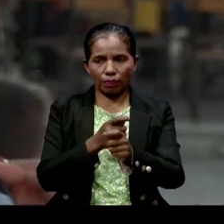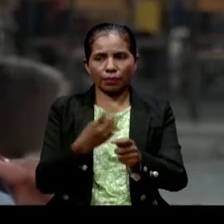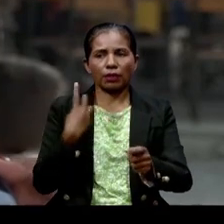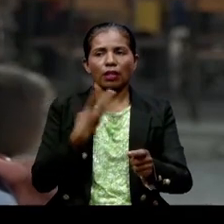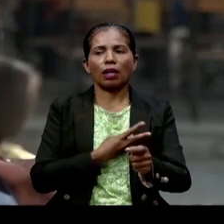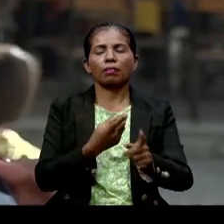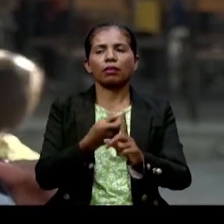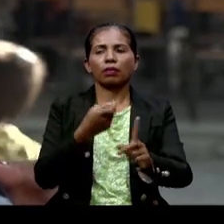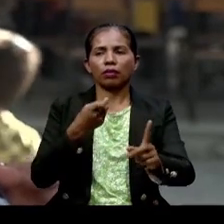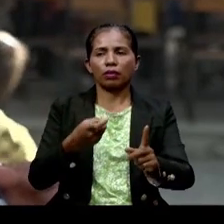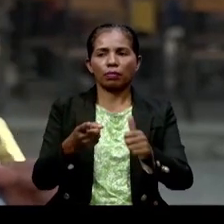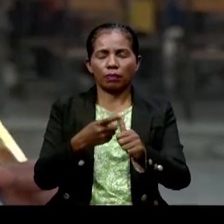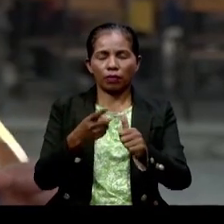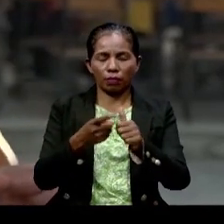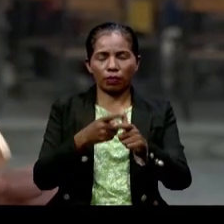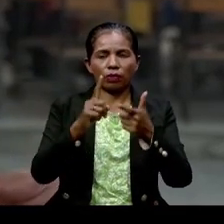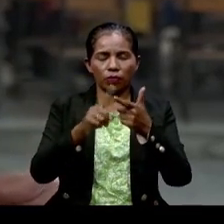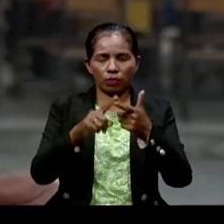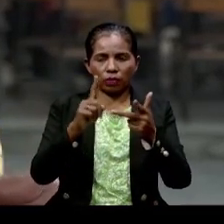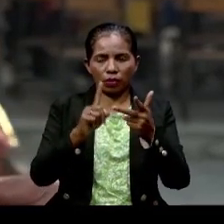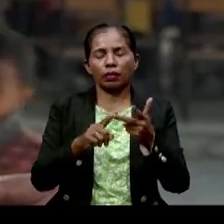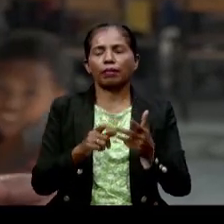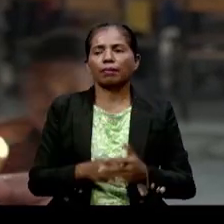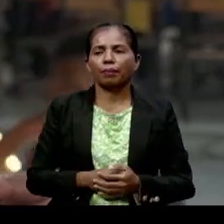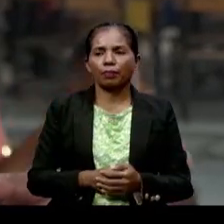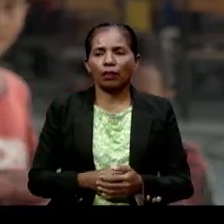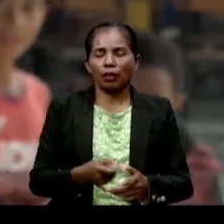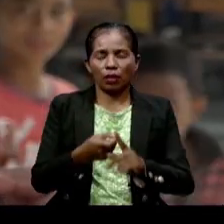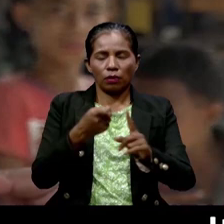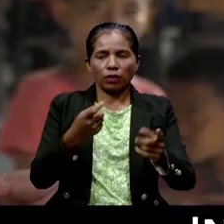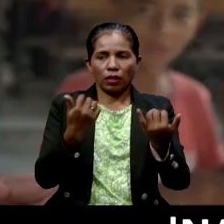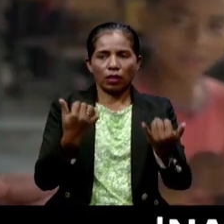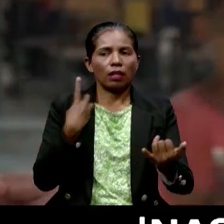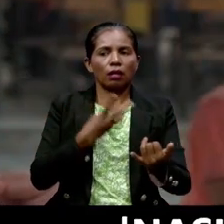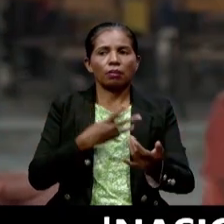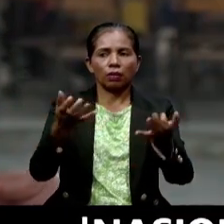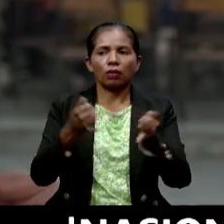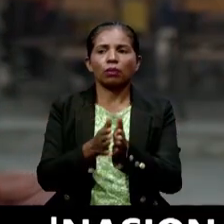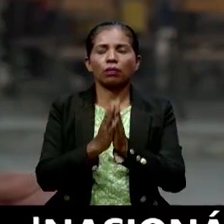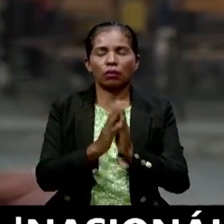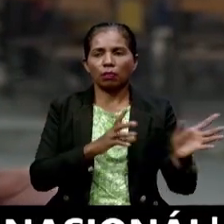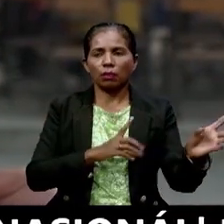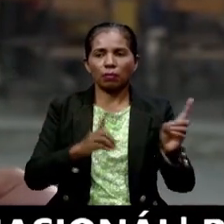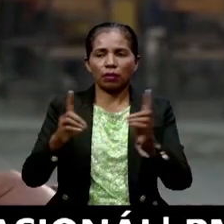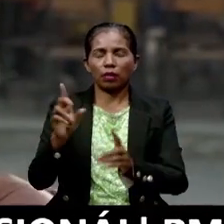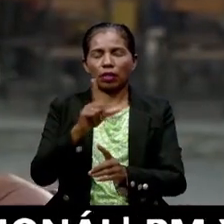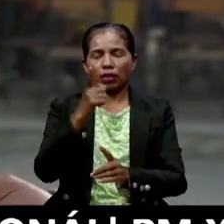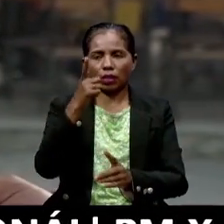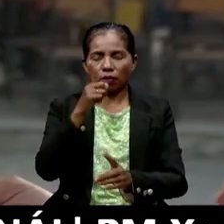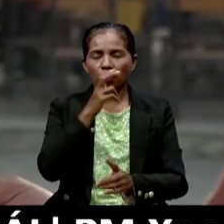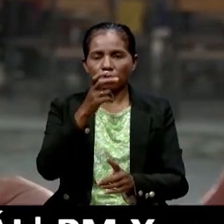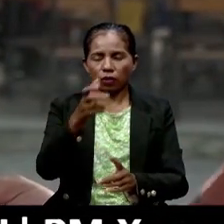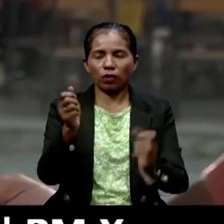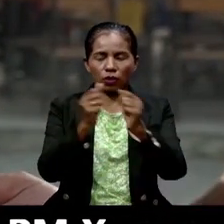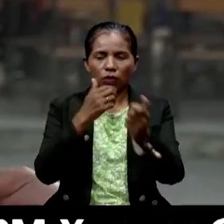Rusi, primeiro segundo ciclo, né? Então, o livro se vive ainda, amos a caracuço, um sato implementa a língua portuguesa a dia.